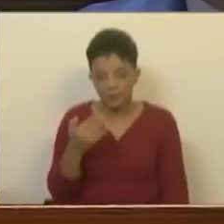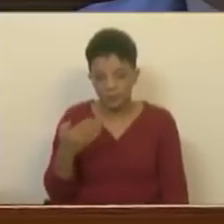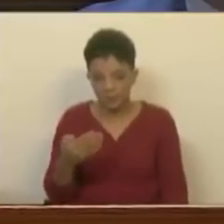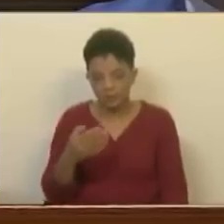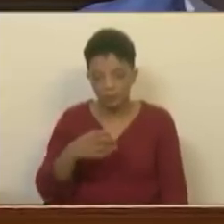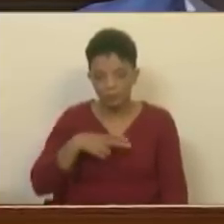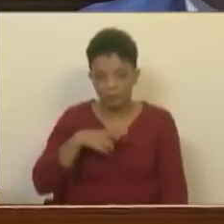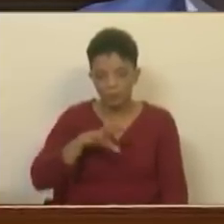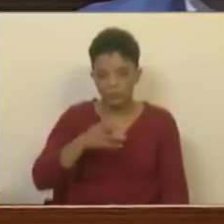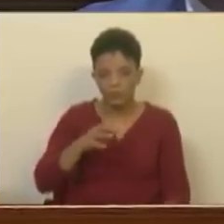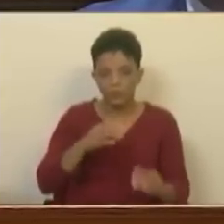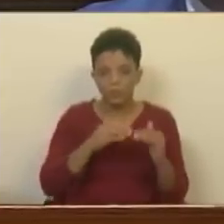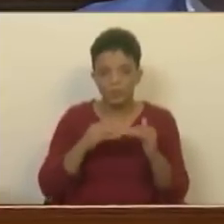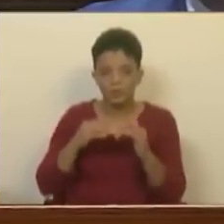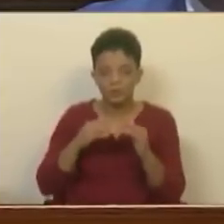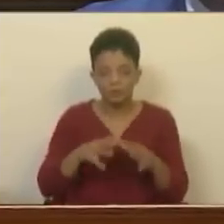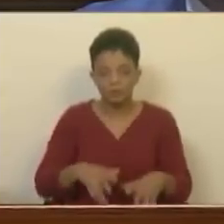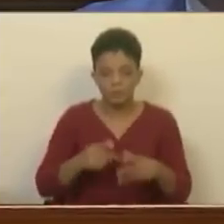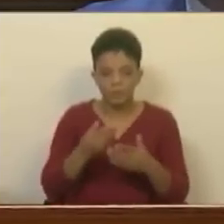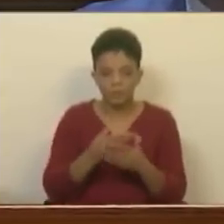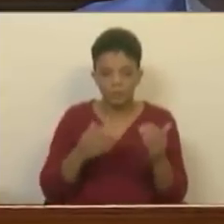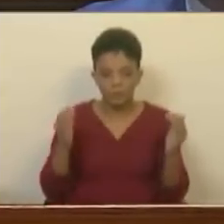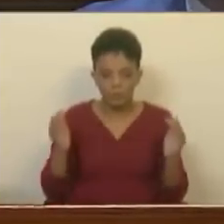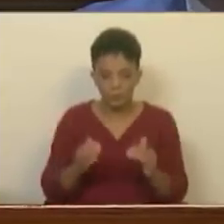país da coesão como menor